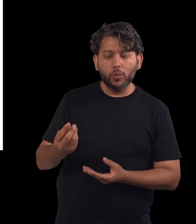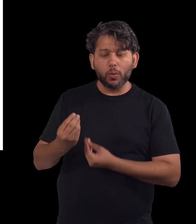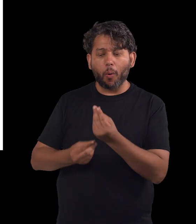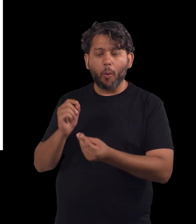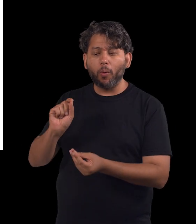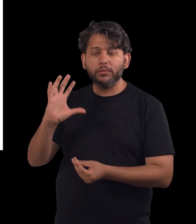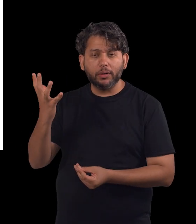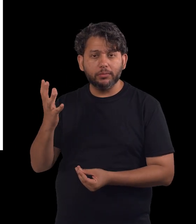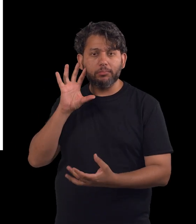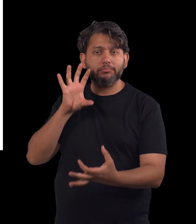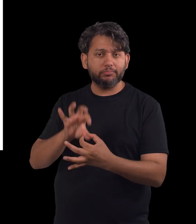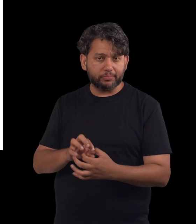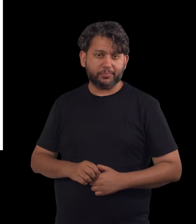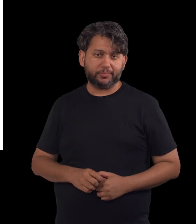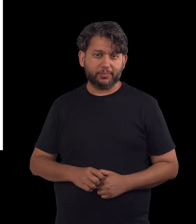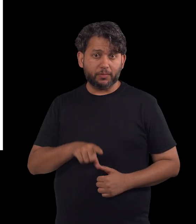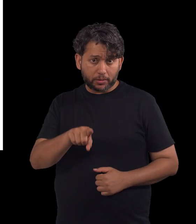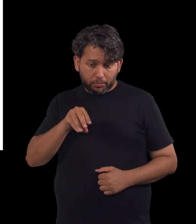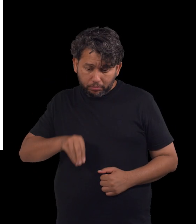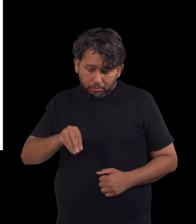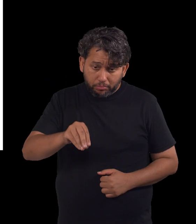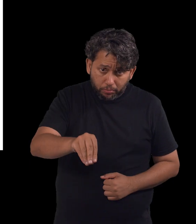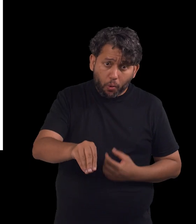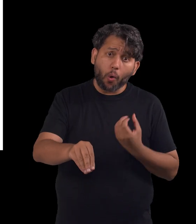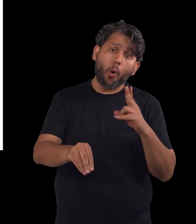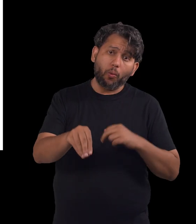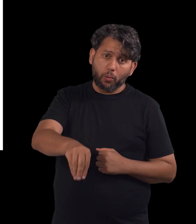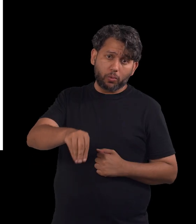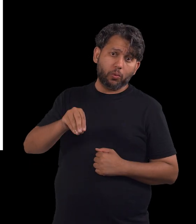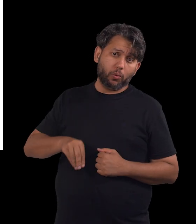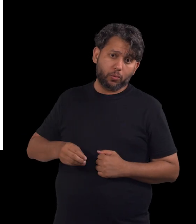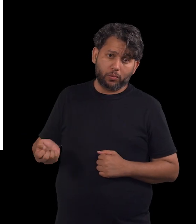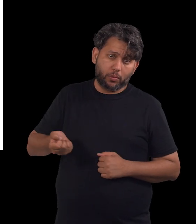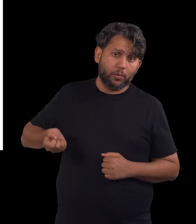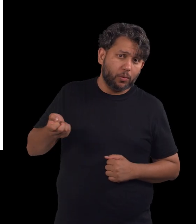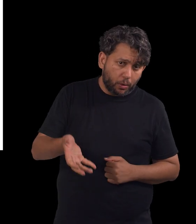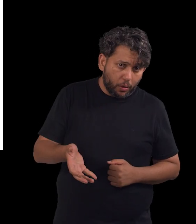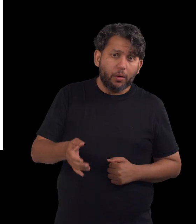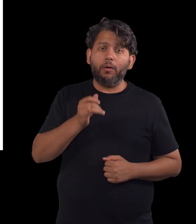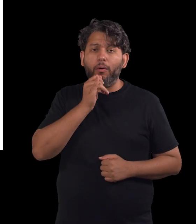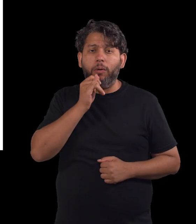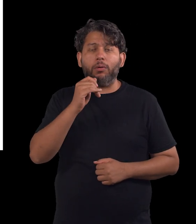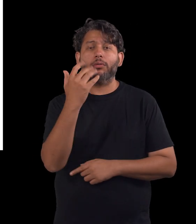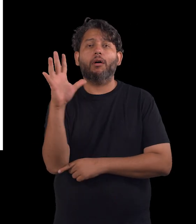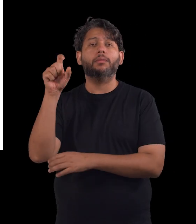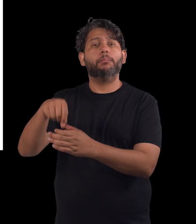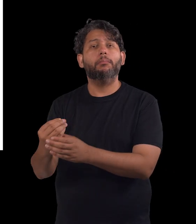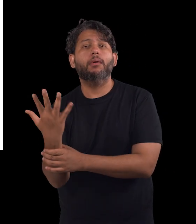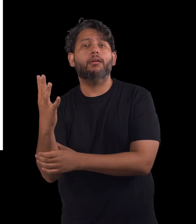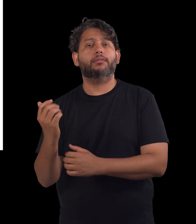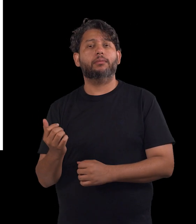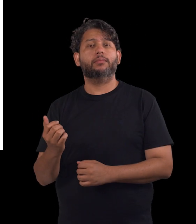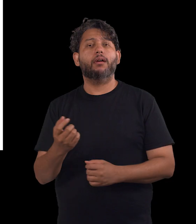tem impacto. Ao avançar ou recuar casas de acordo com atitudes como plantar uma